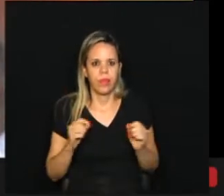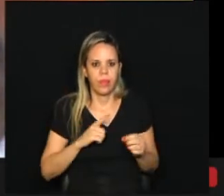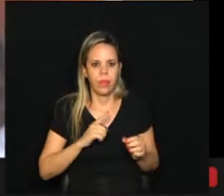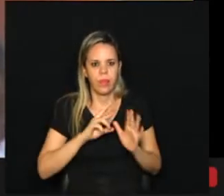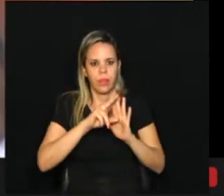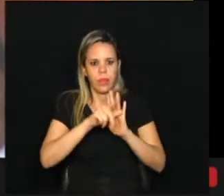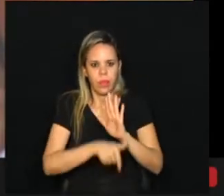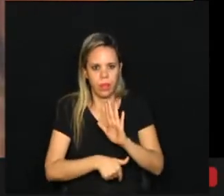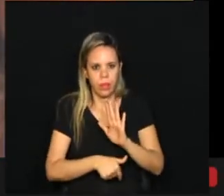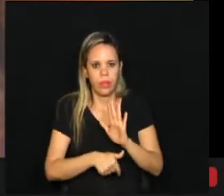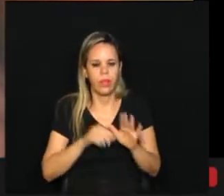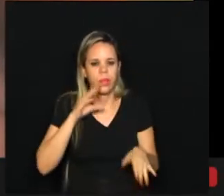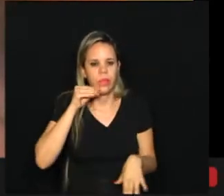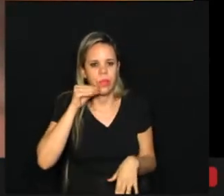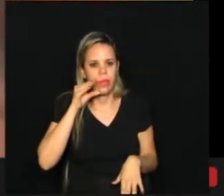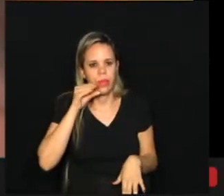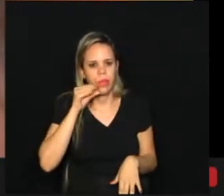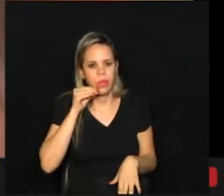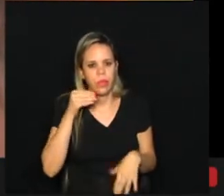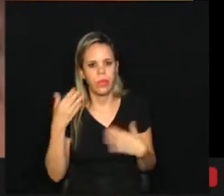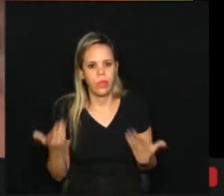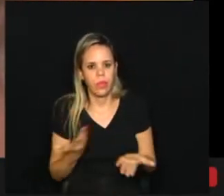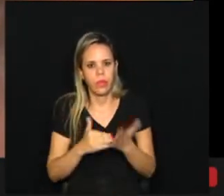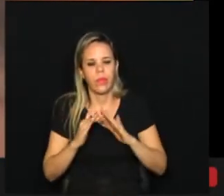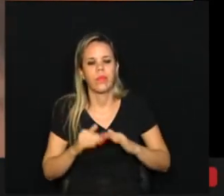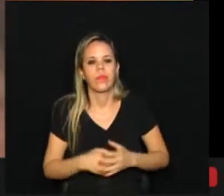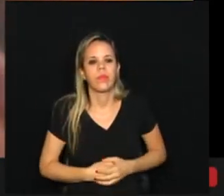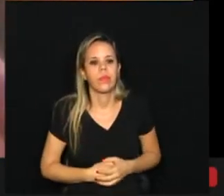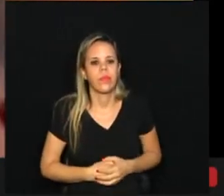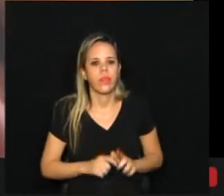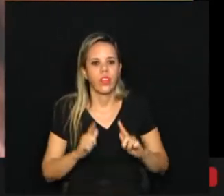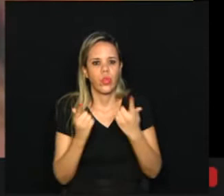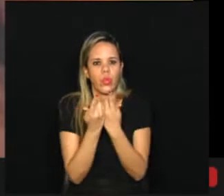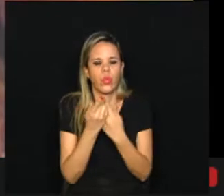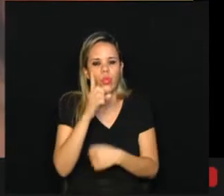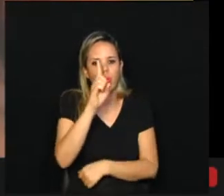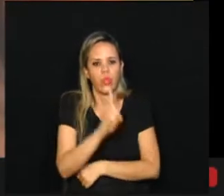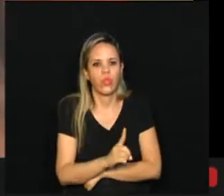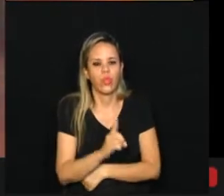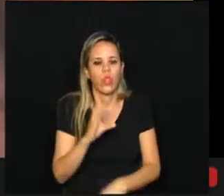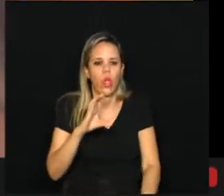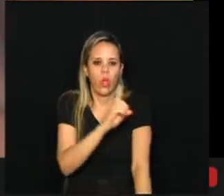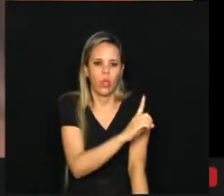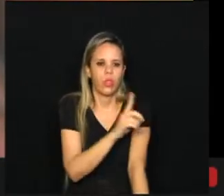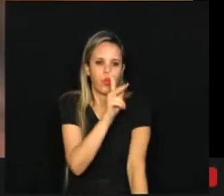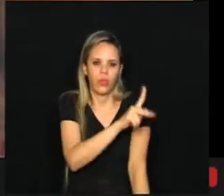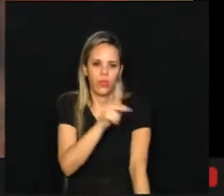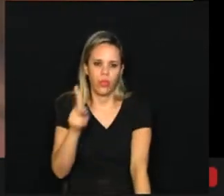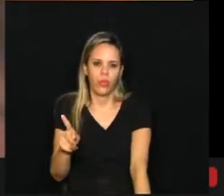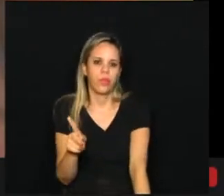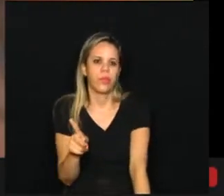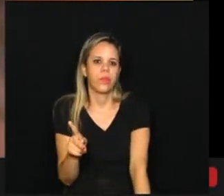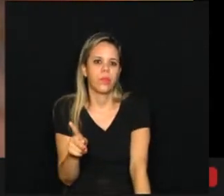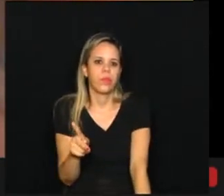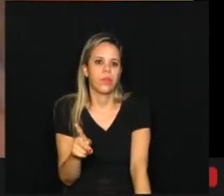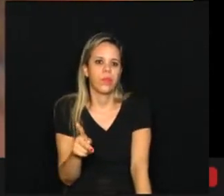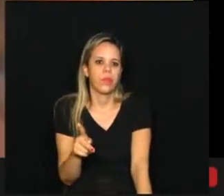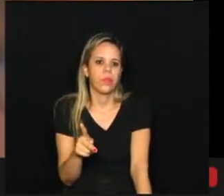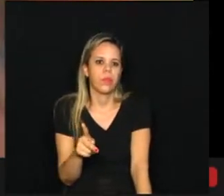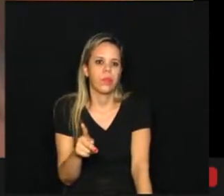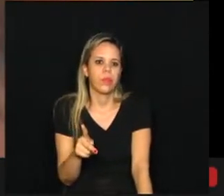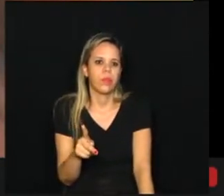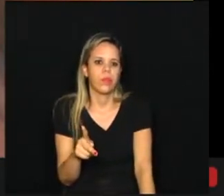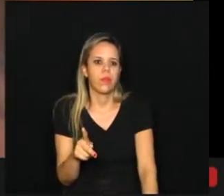vários funcionários, tinham alguns funcionários da escola no grupo, diretora, a mediadora, professores, e em